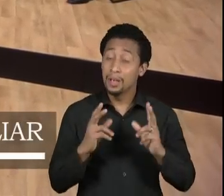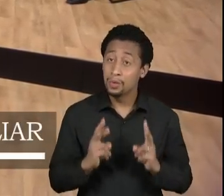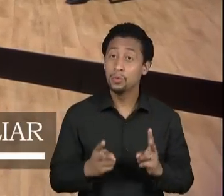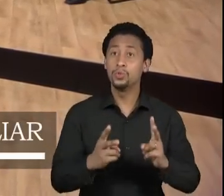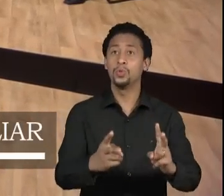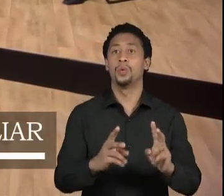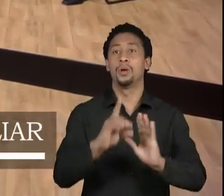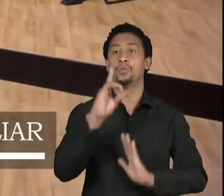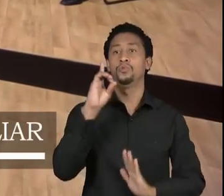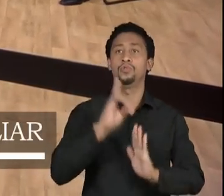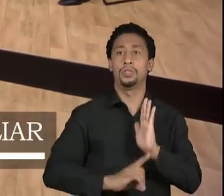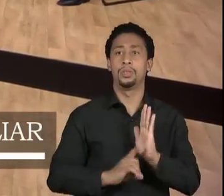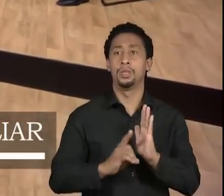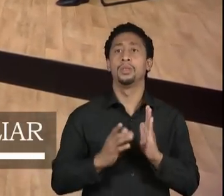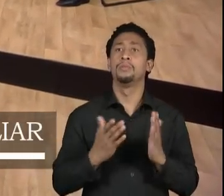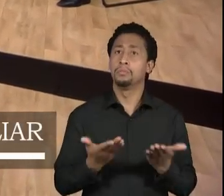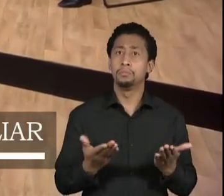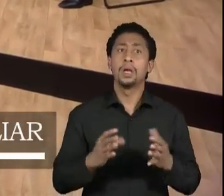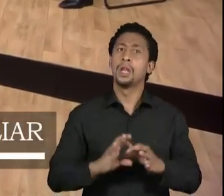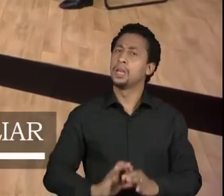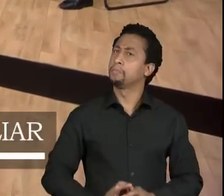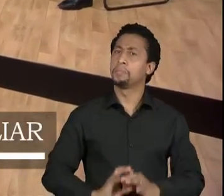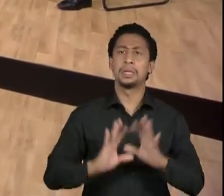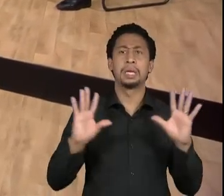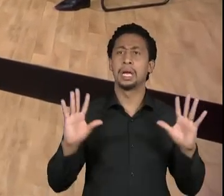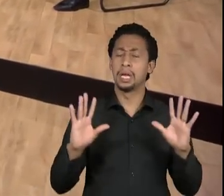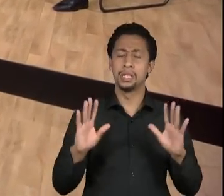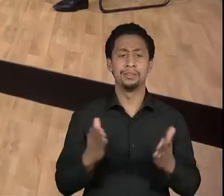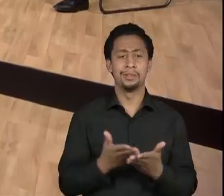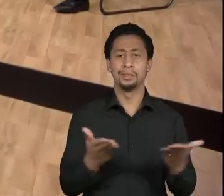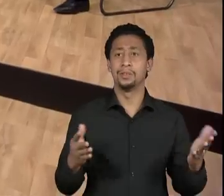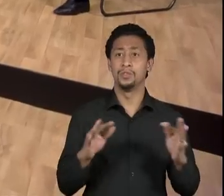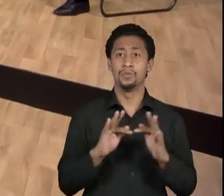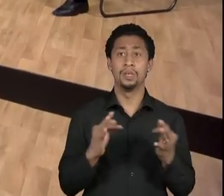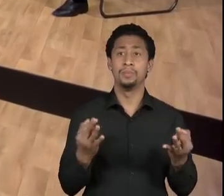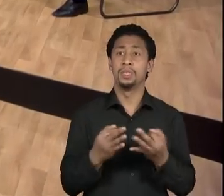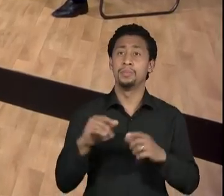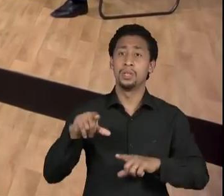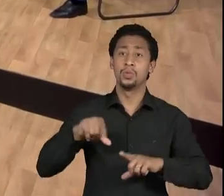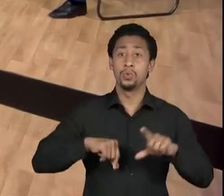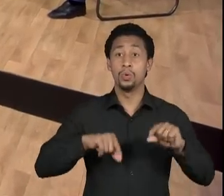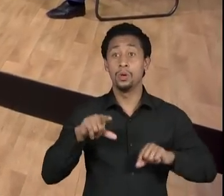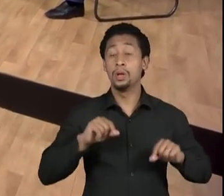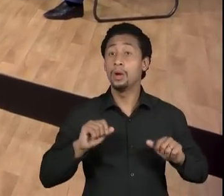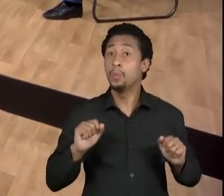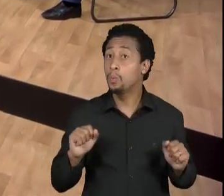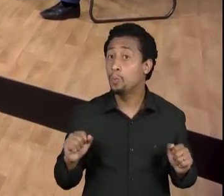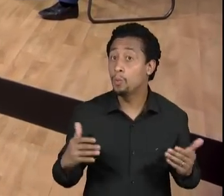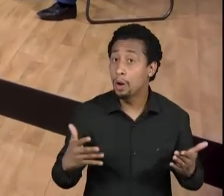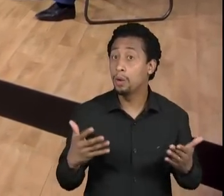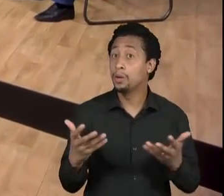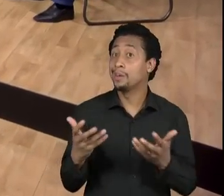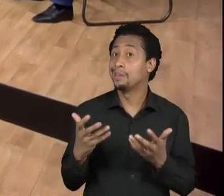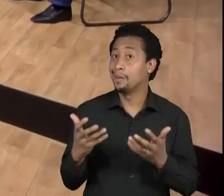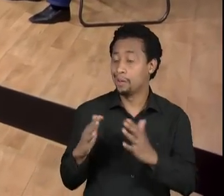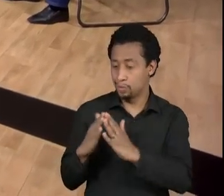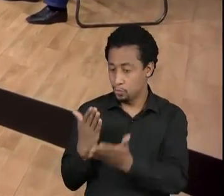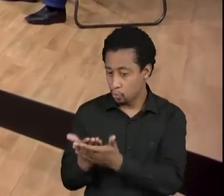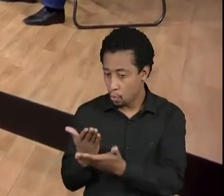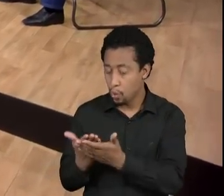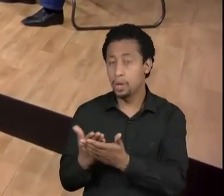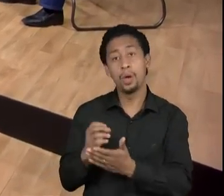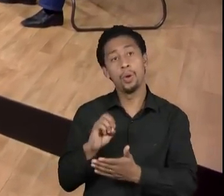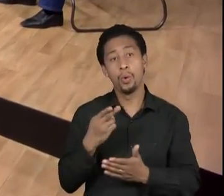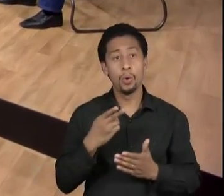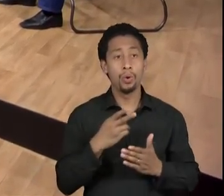mas aumentar a liberdade das famílias, para que elas possam escolher qual é a modalidade de instrução mais adequada